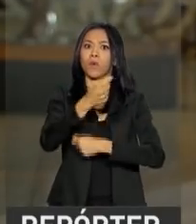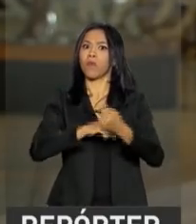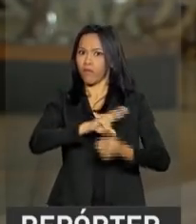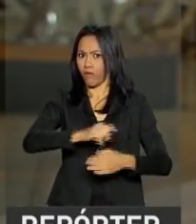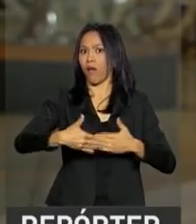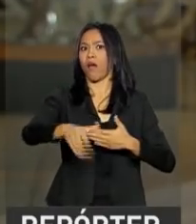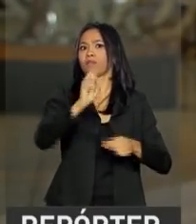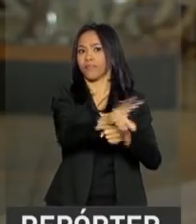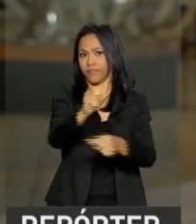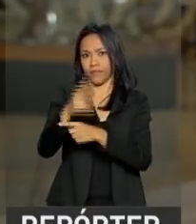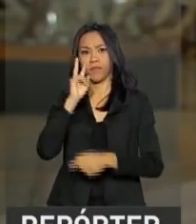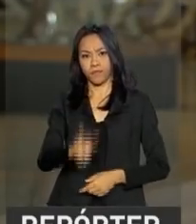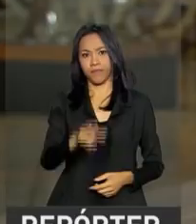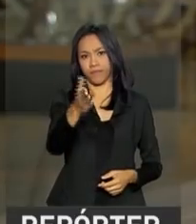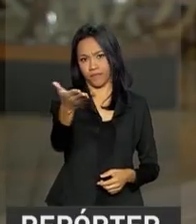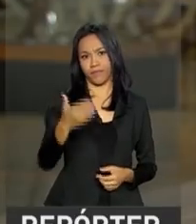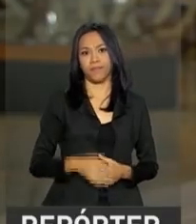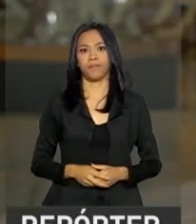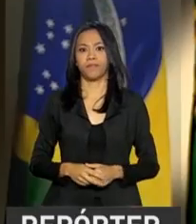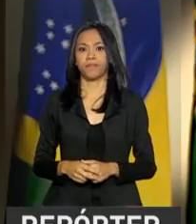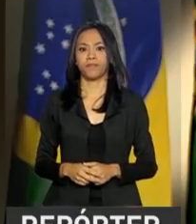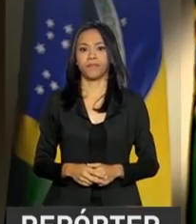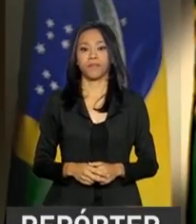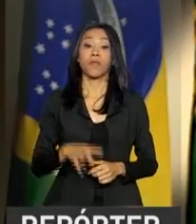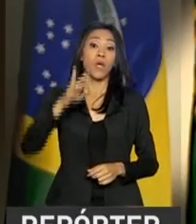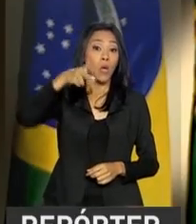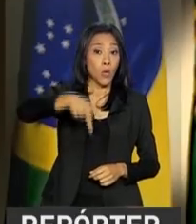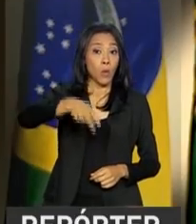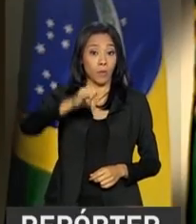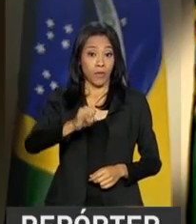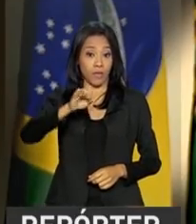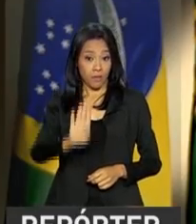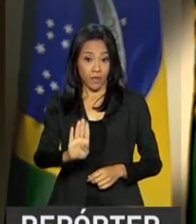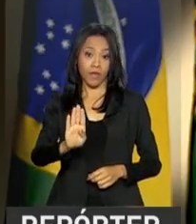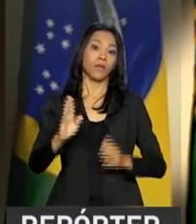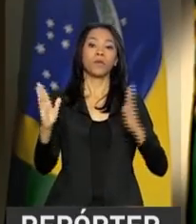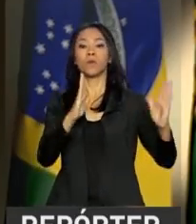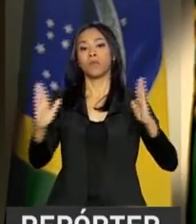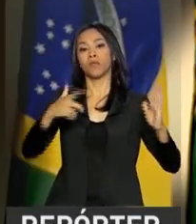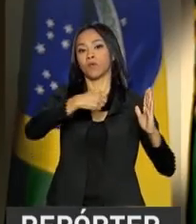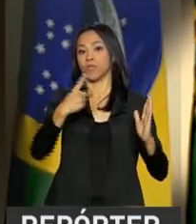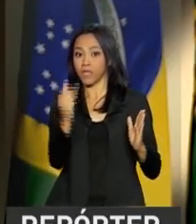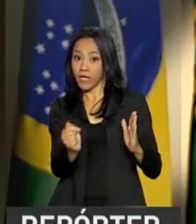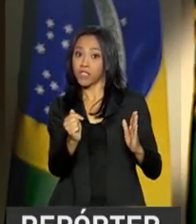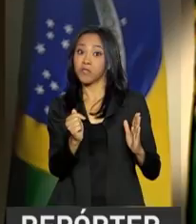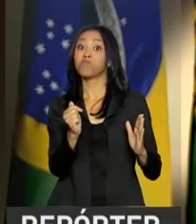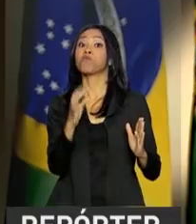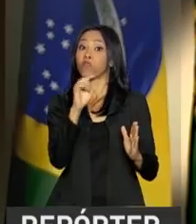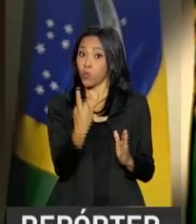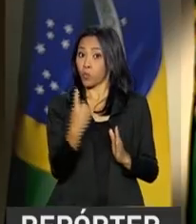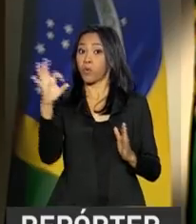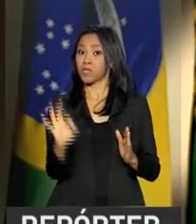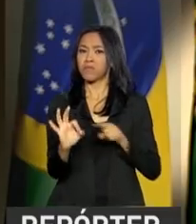empregos vamos ouvir o pib do ano de 2017 deu 1% isto significa